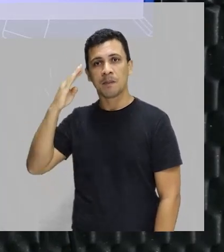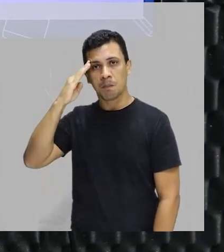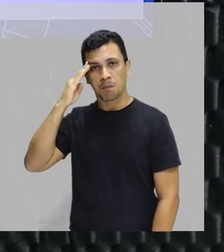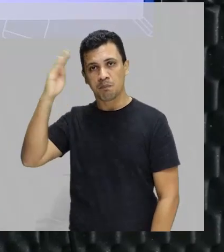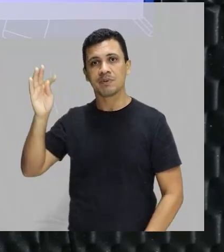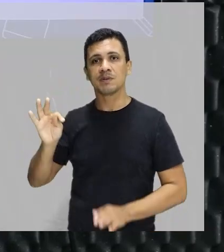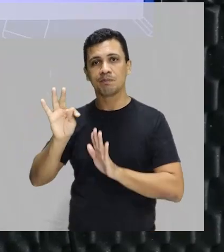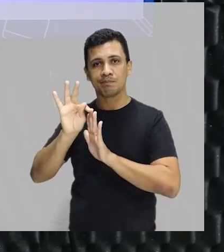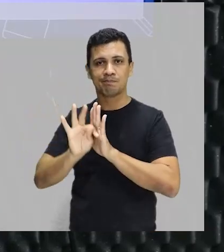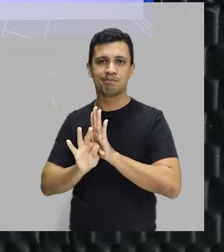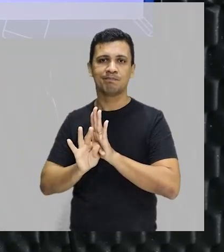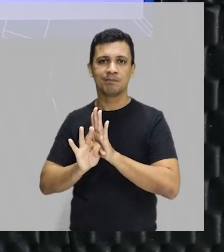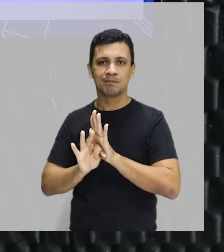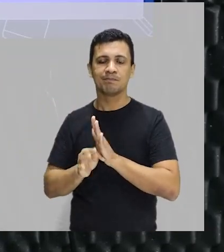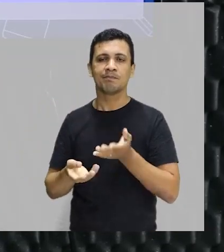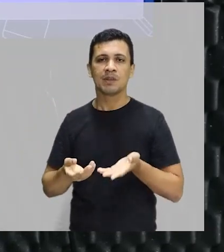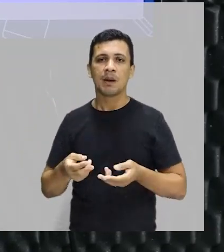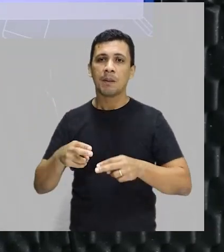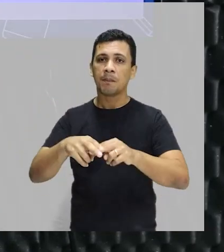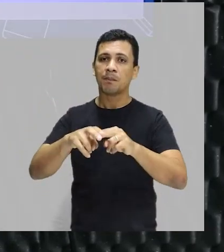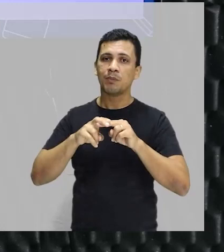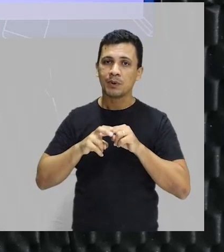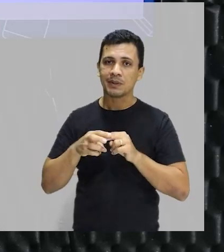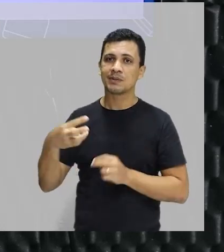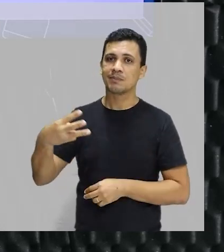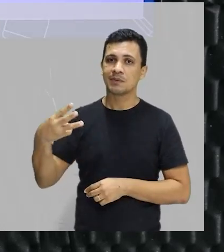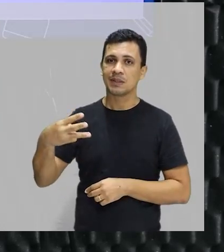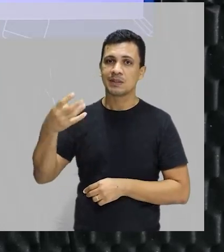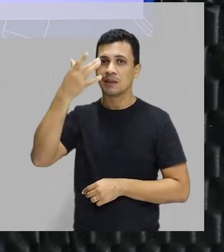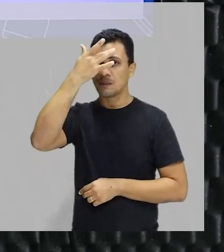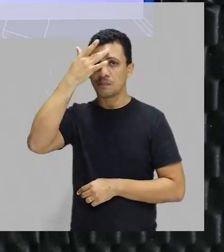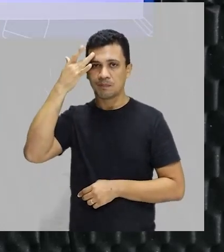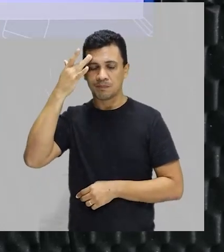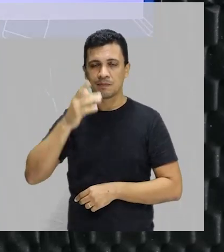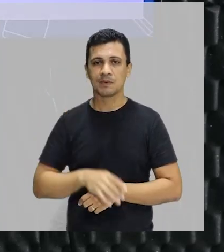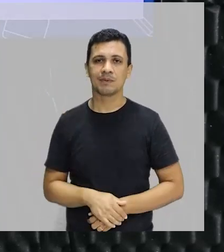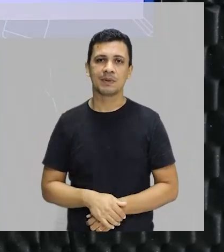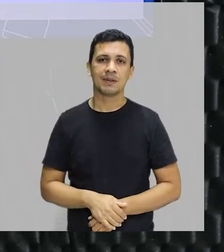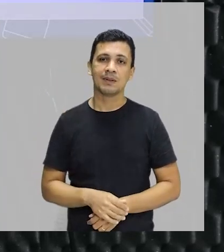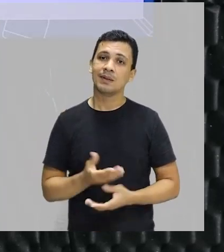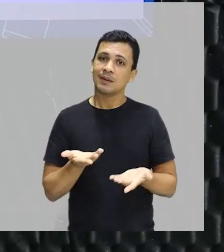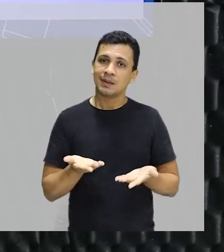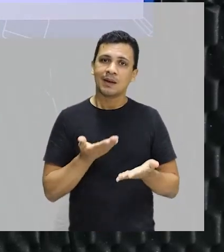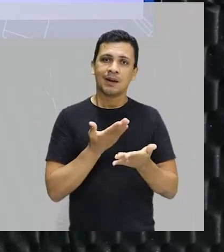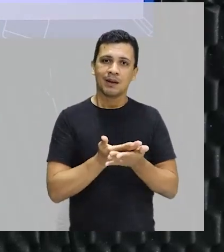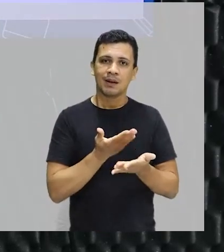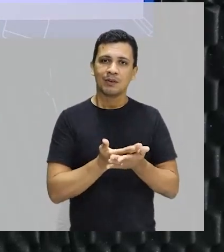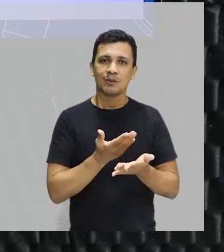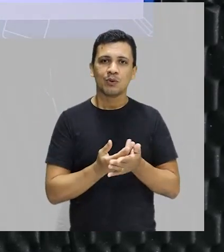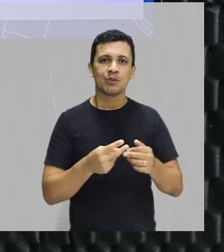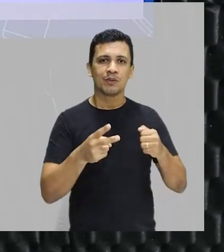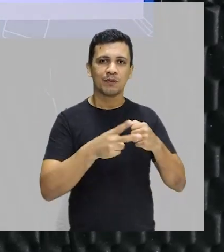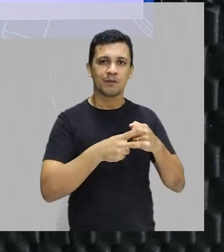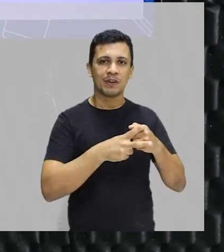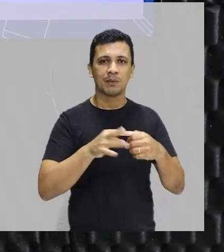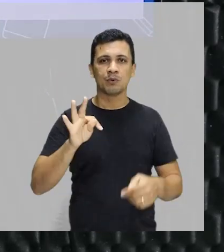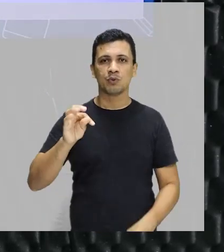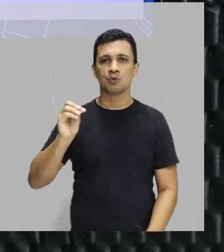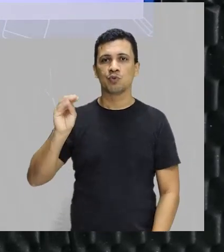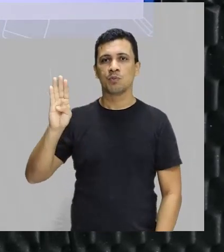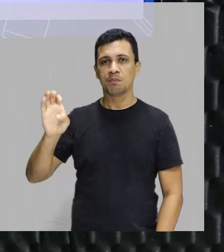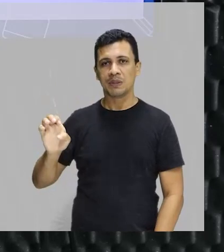é dela que o texto está tratando, por isso que está na terceira pessoa do singular. Pessoal, na aula de hoje nós falamos do verbo to be no